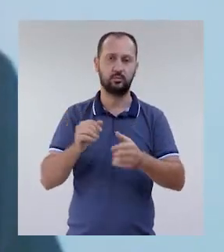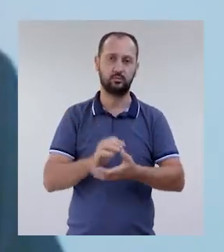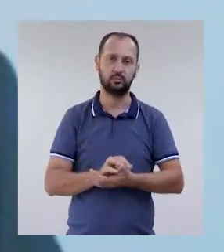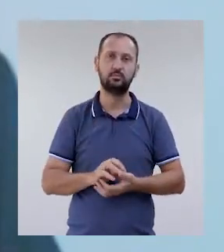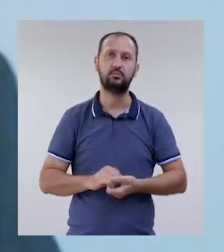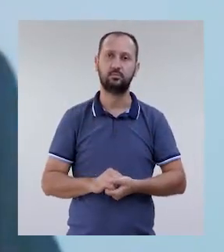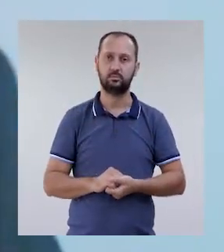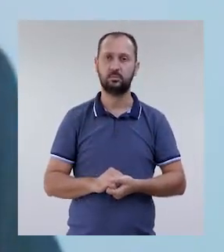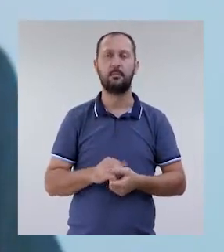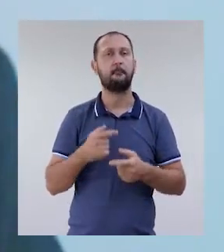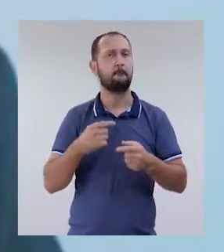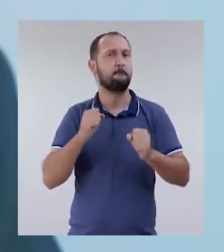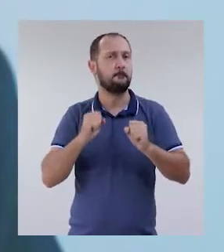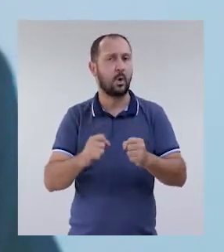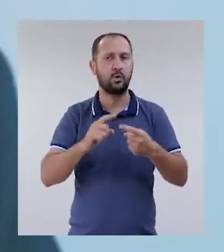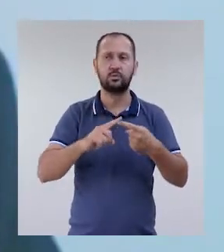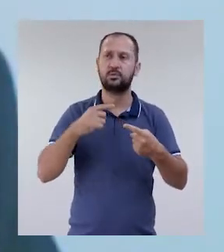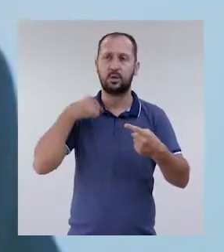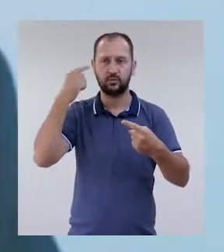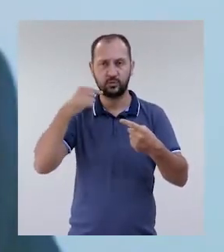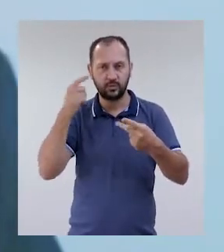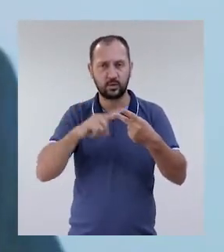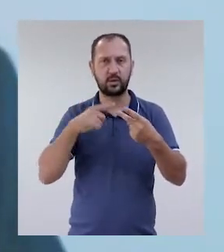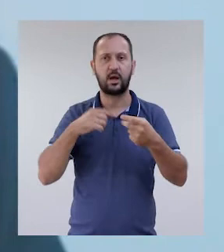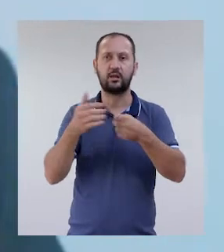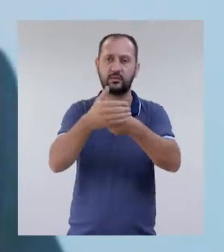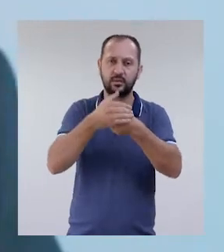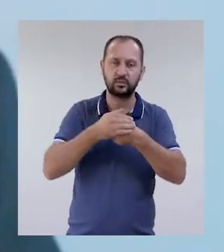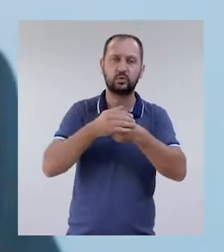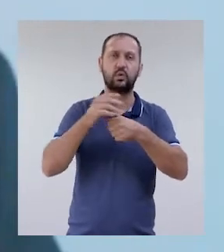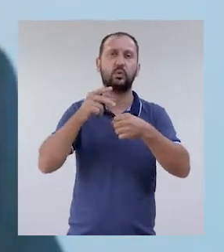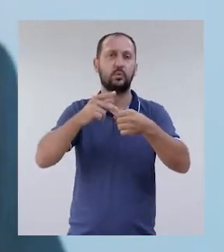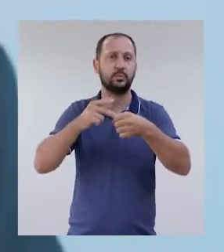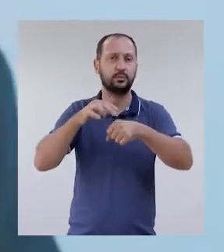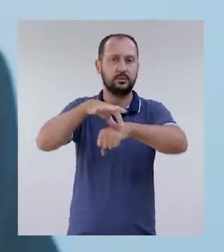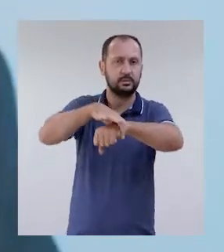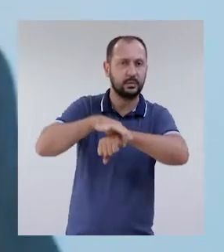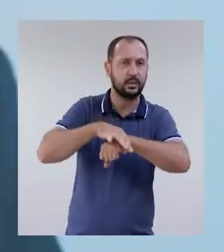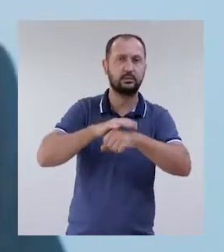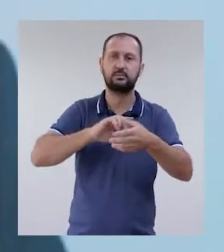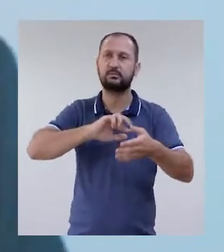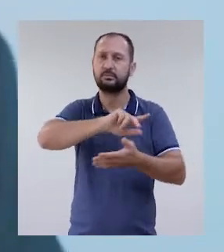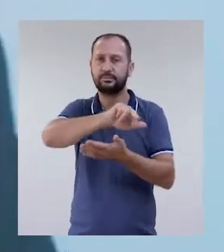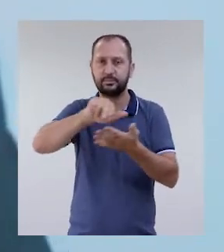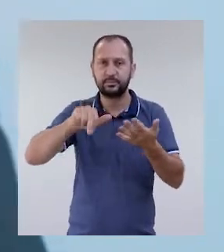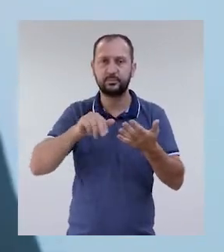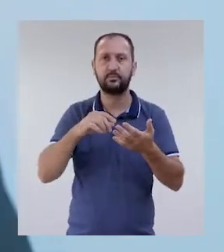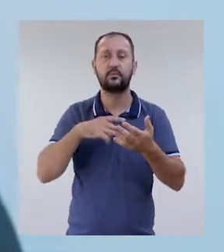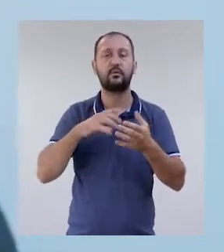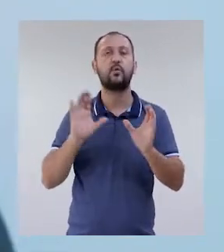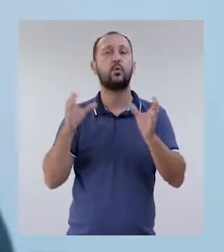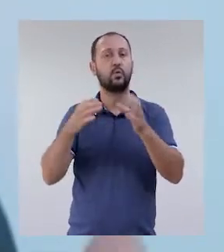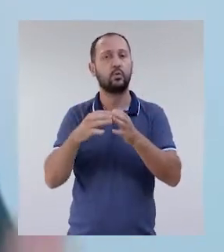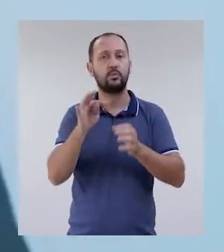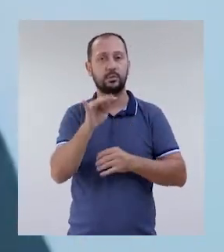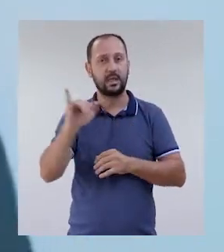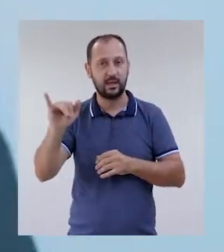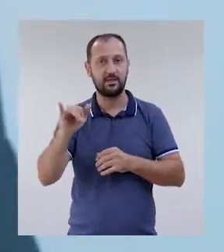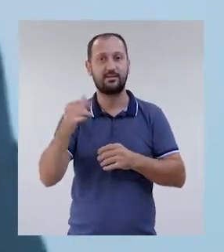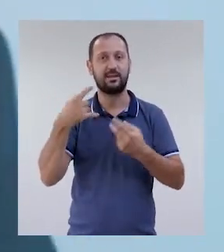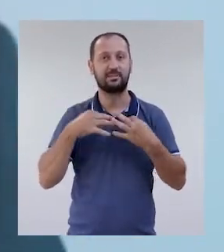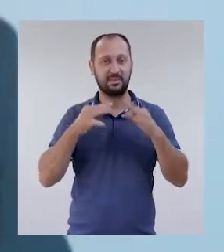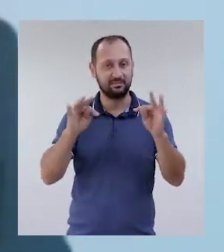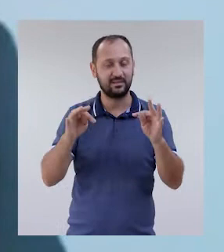todos, seja advogados, defensores, promotores, os desembargadores, o próprio pessoal da TI, né?